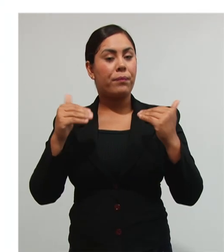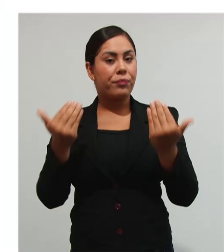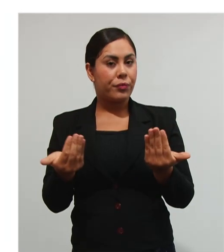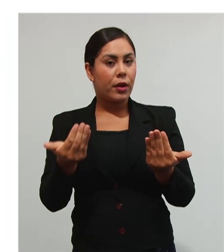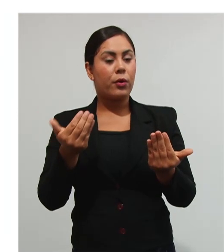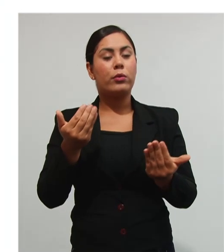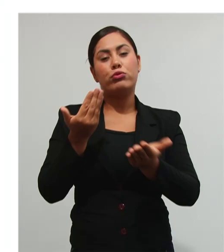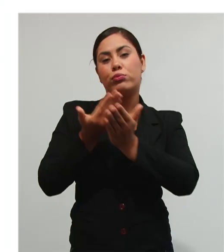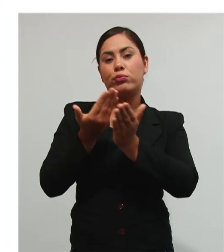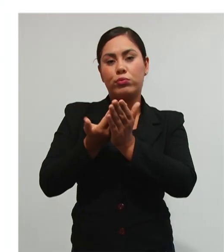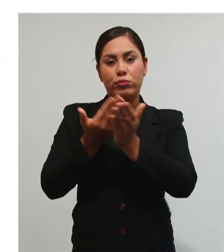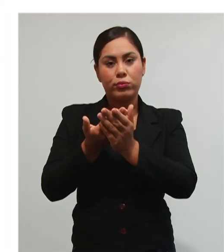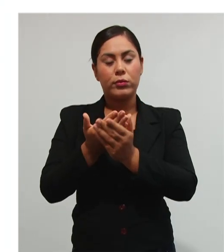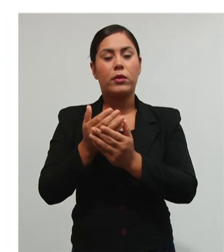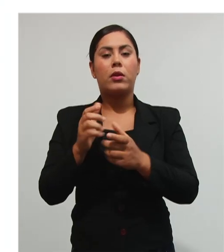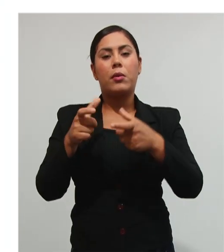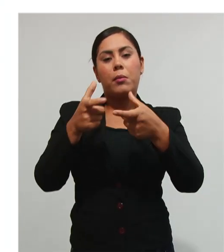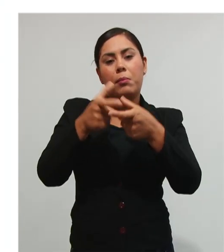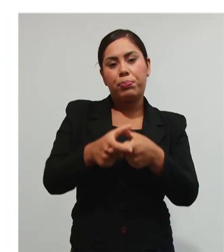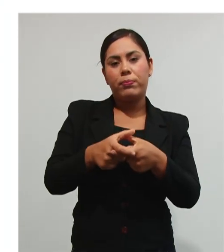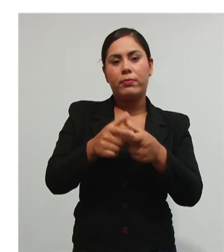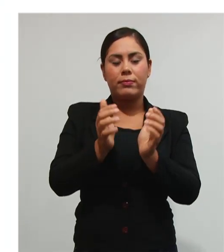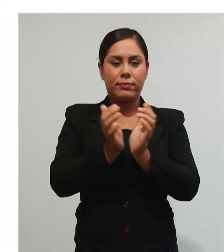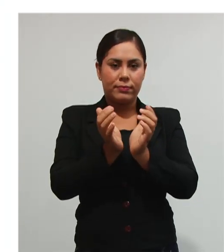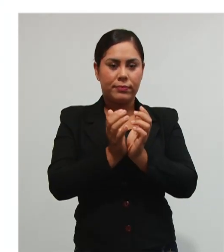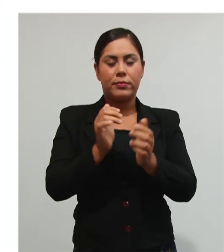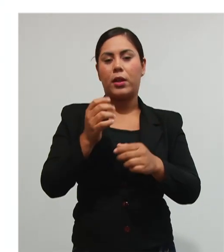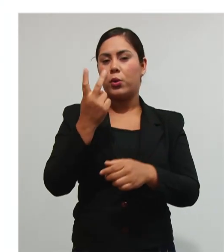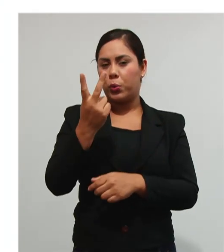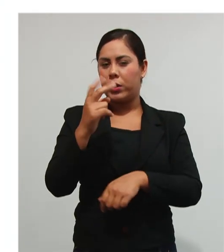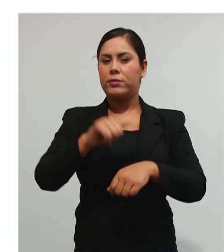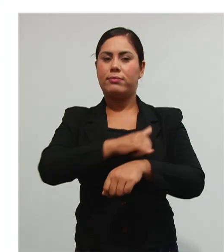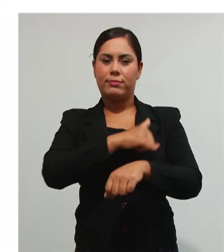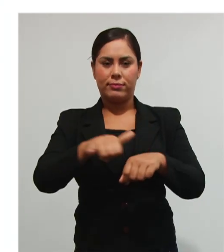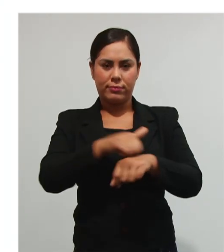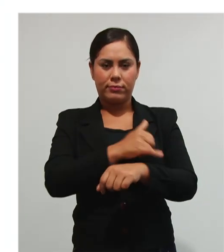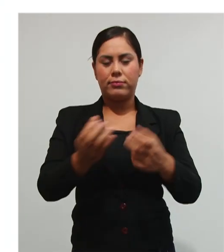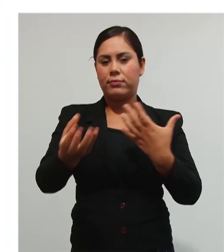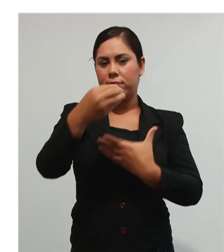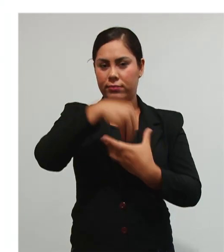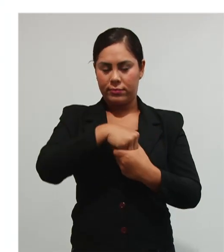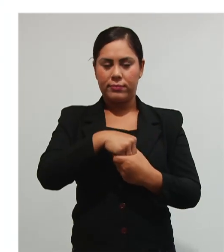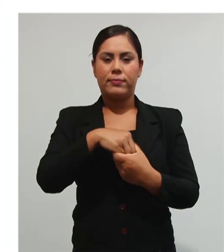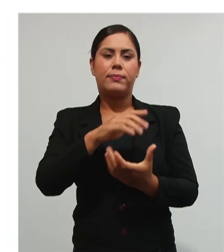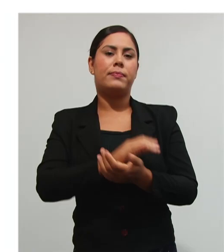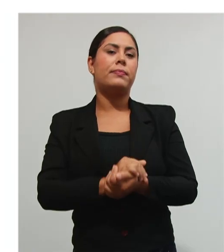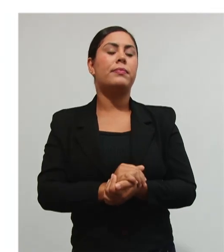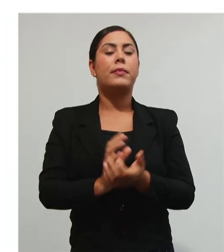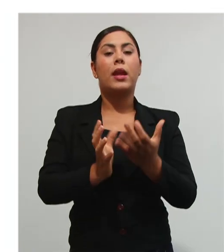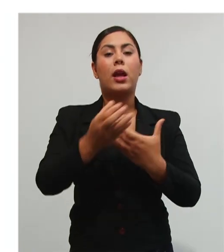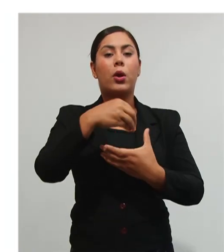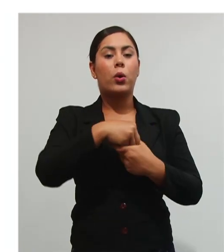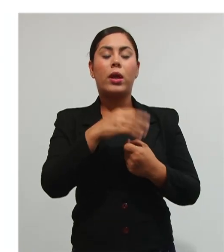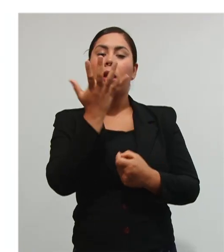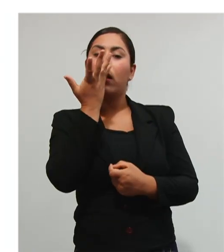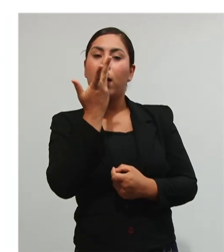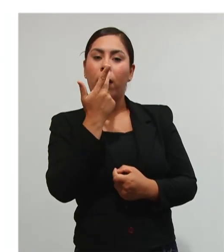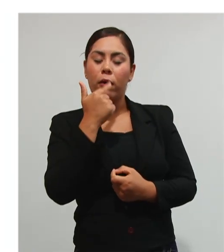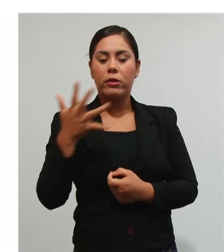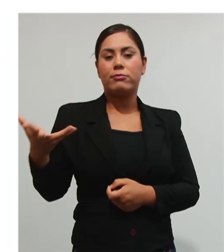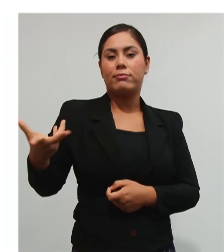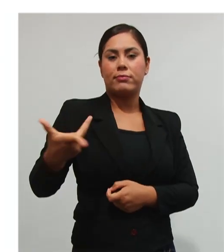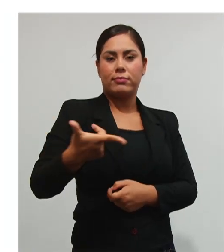para estudar em pequenos grupos, 2 estratégias para a composição de pequenos grupos são incluir crianças com